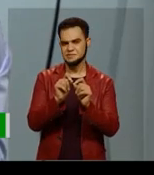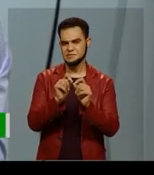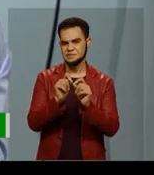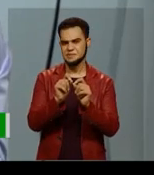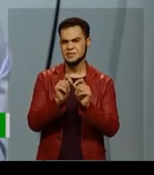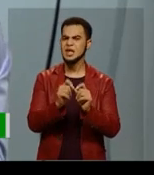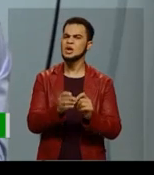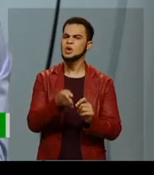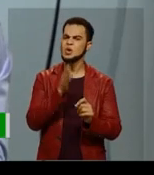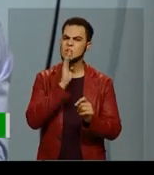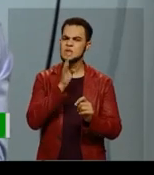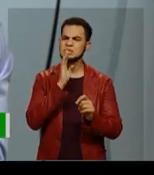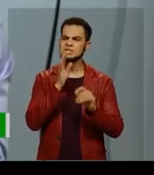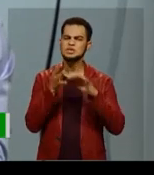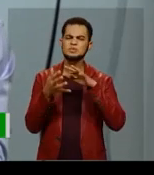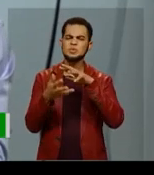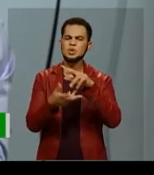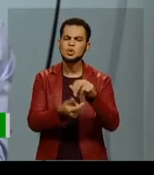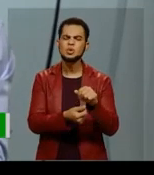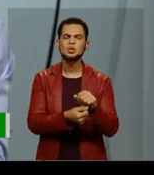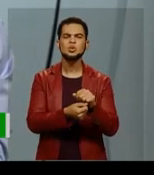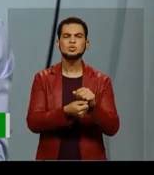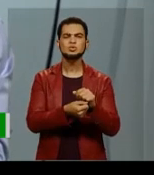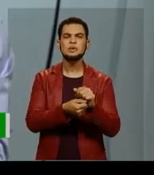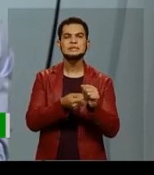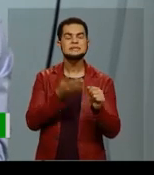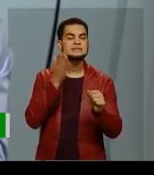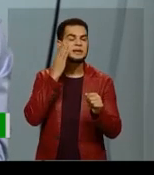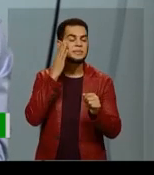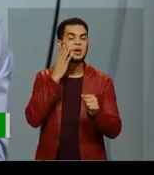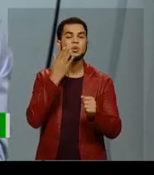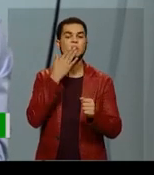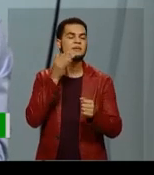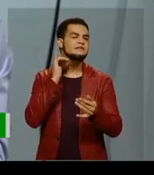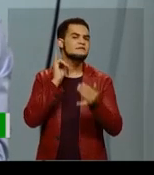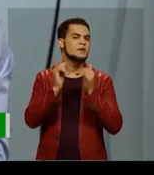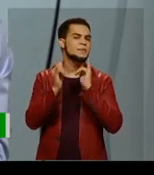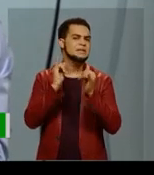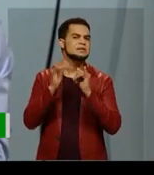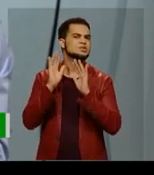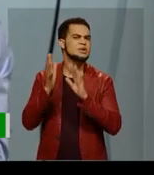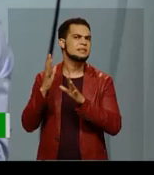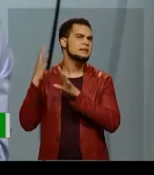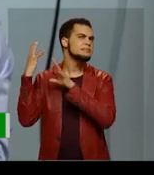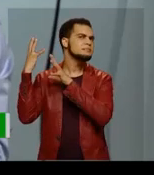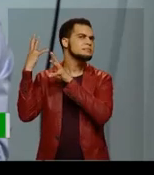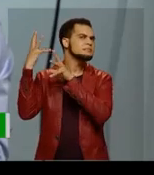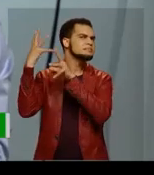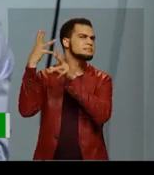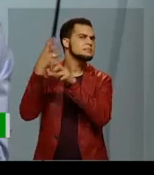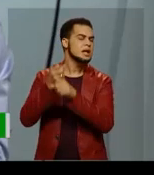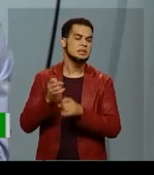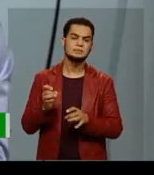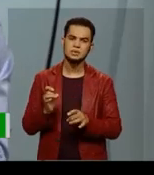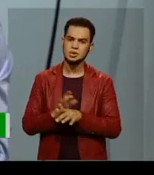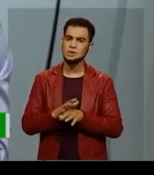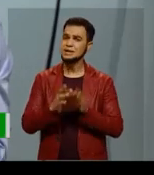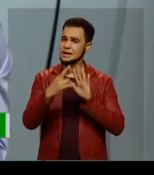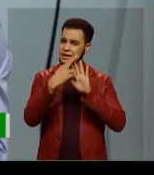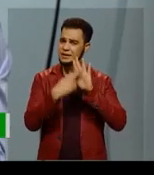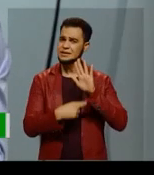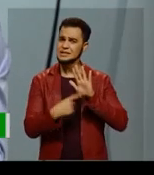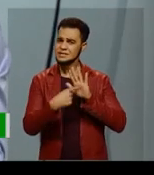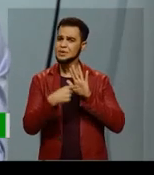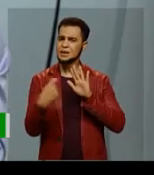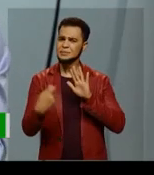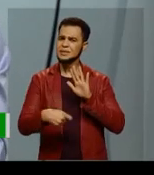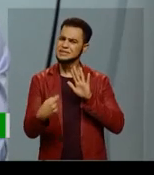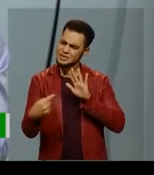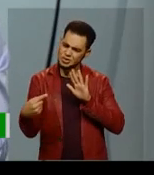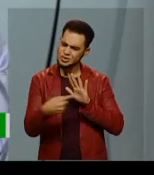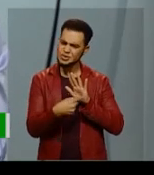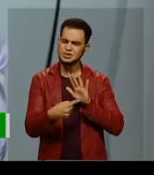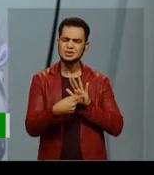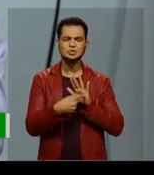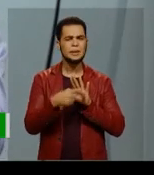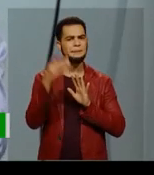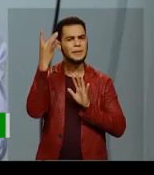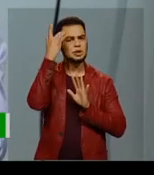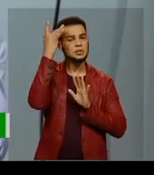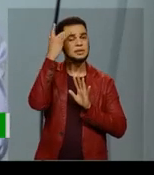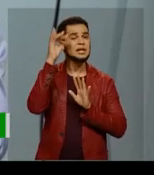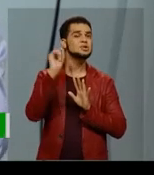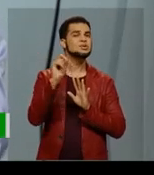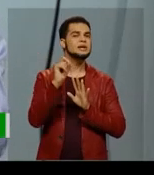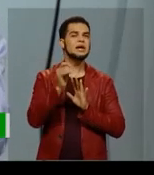conhecimento de mundo e a maturidade do aluno. E o que a redação ela exige também é a maturidade de temas, então é